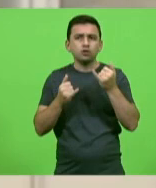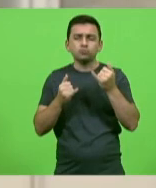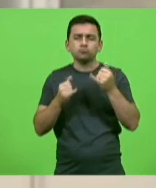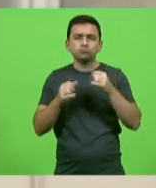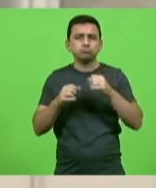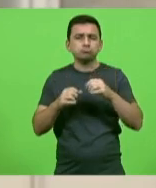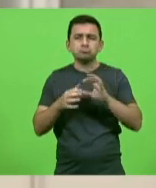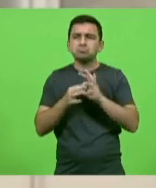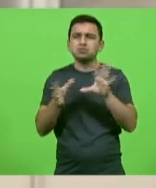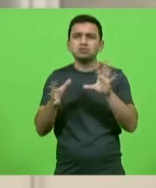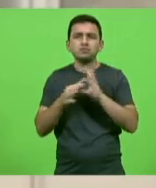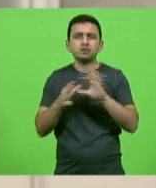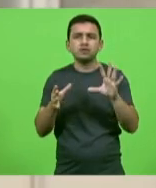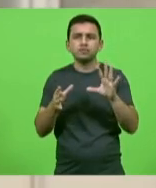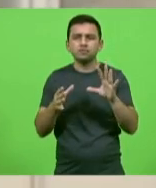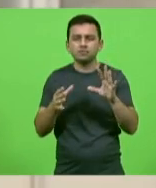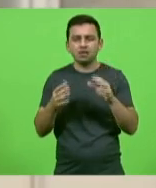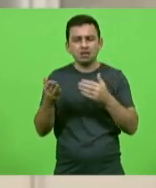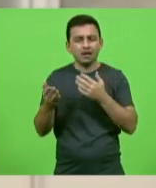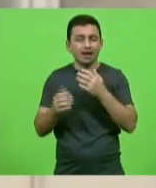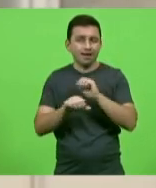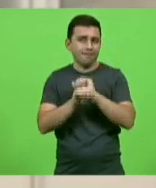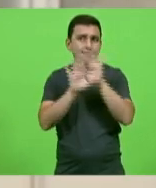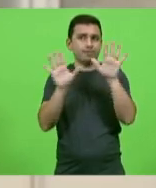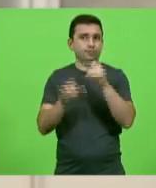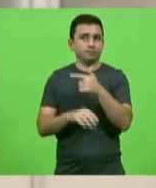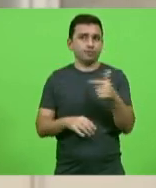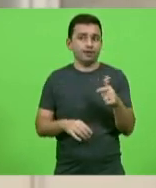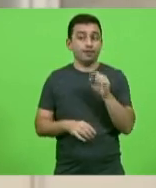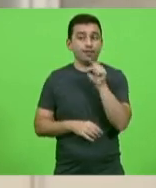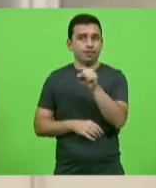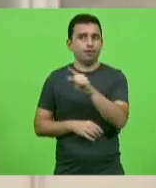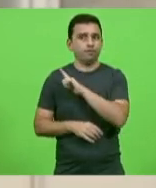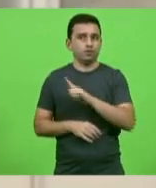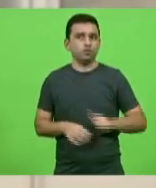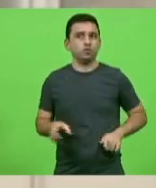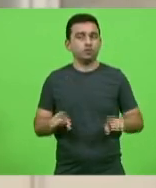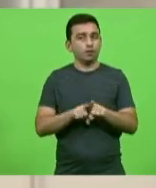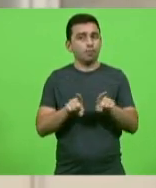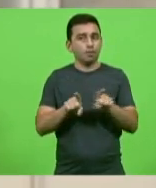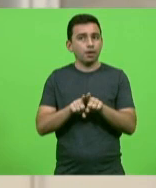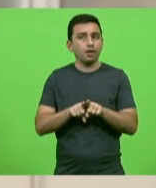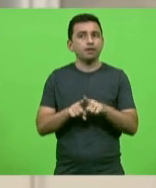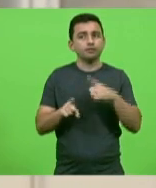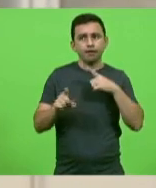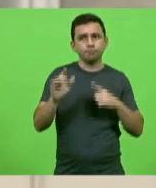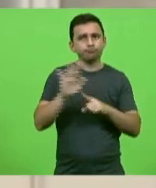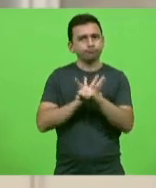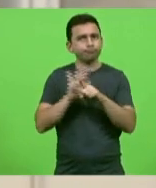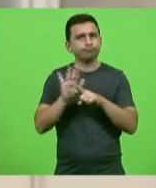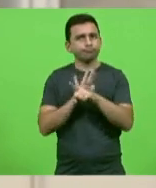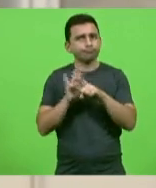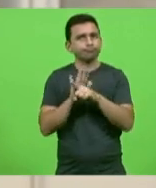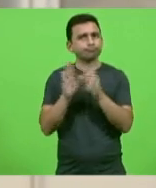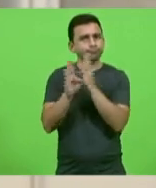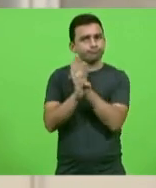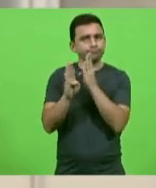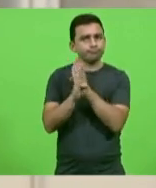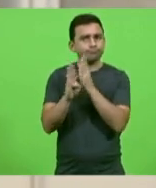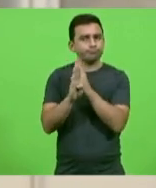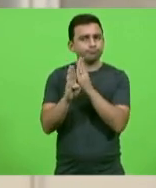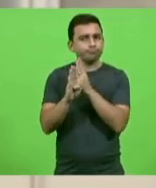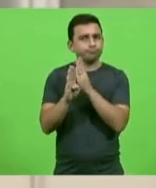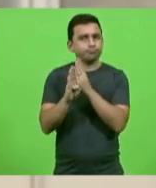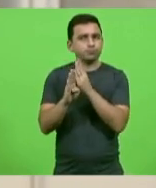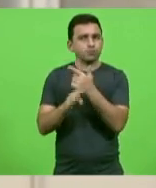genérica e que não Deixa claro que a pessoa do governador também estava sendo alvo de investigação no